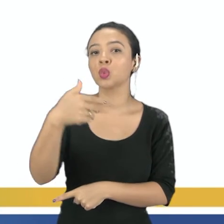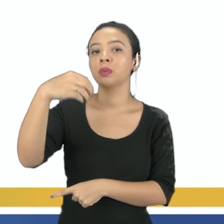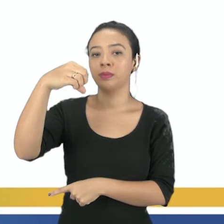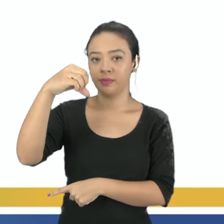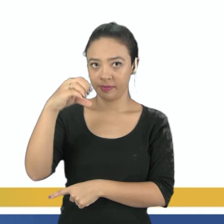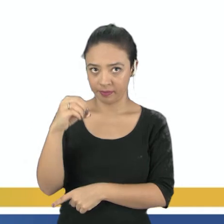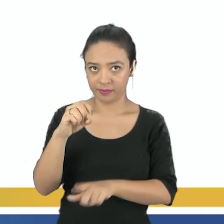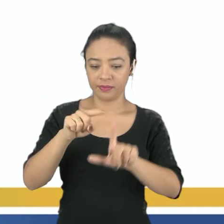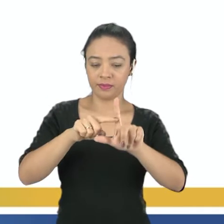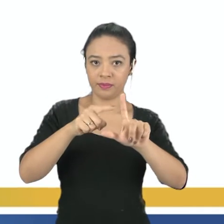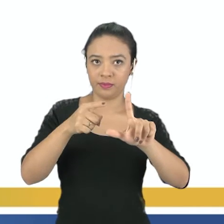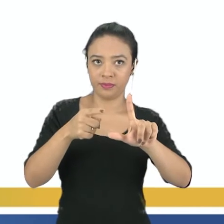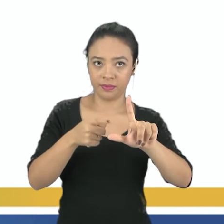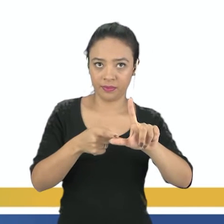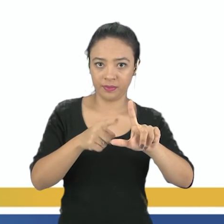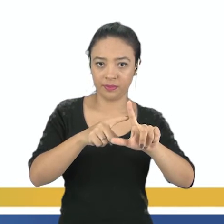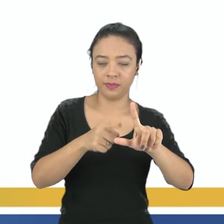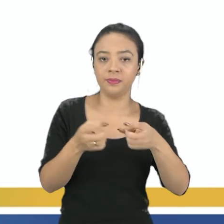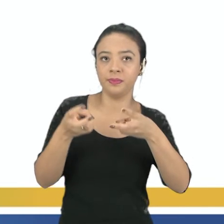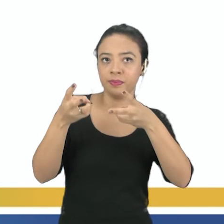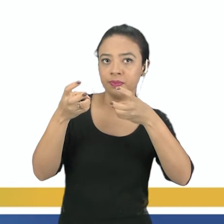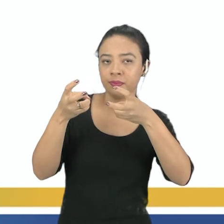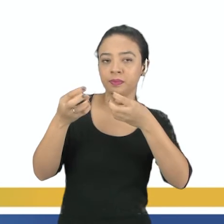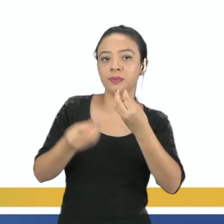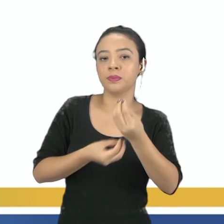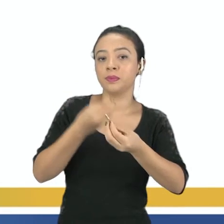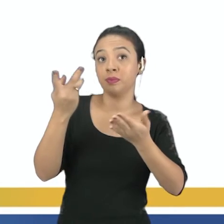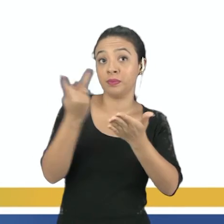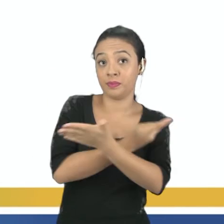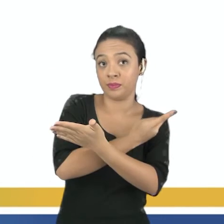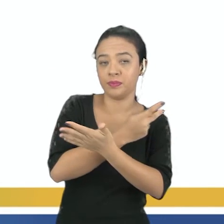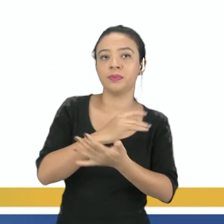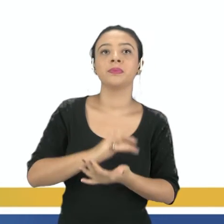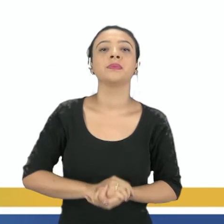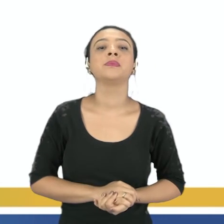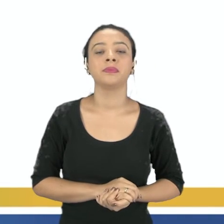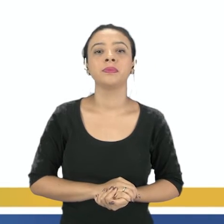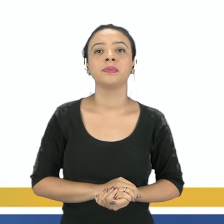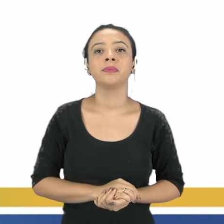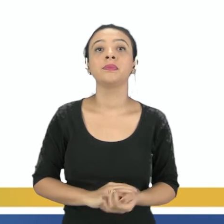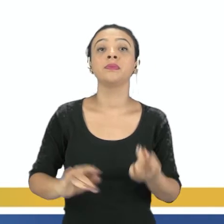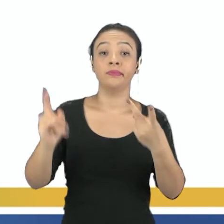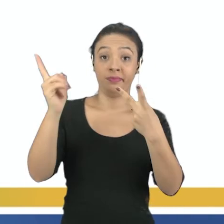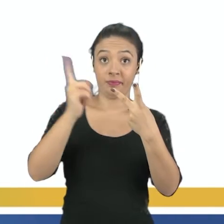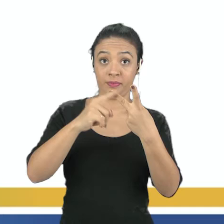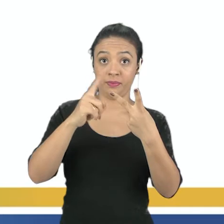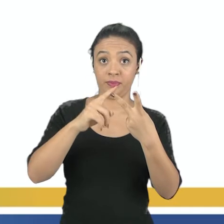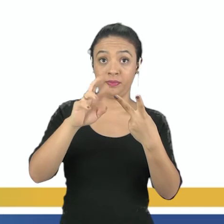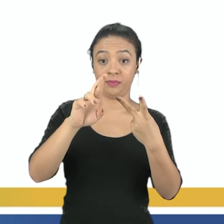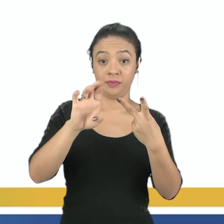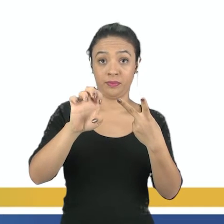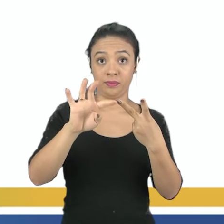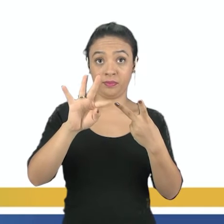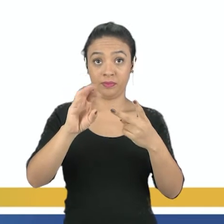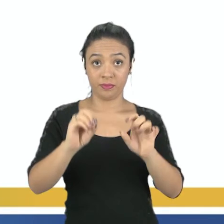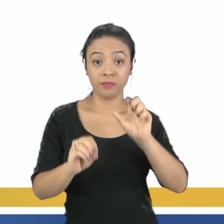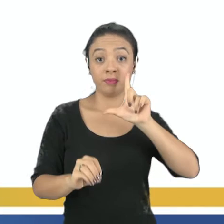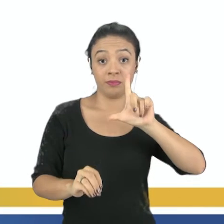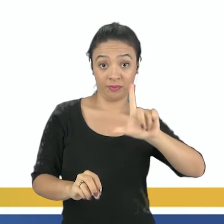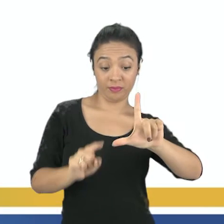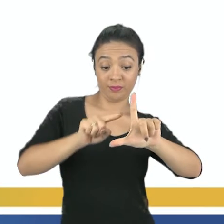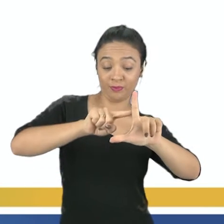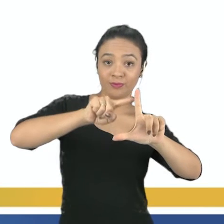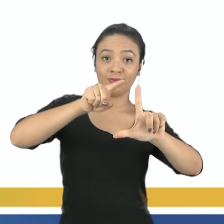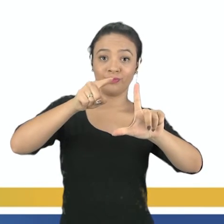90° observa E como que é o comportamento aí desse tipo de ângulo já o ângulo reto que nós falamos